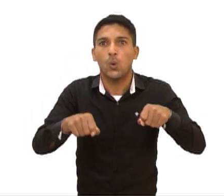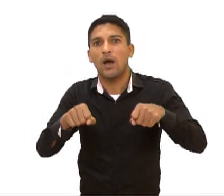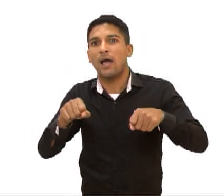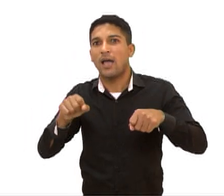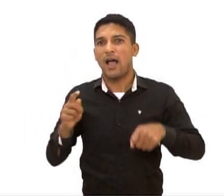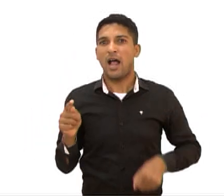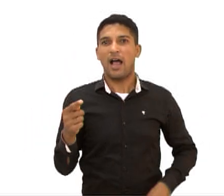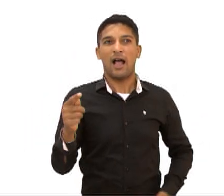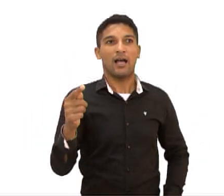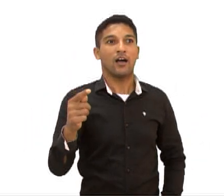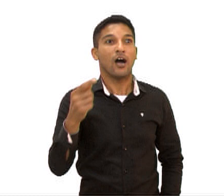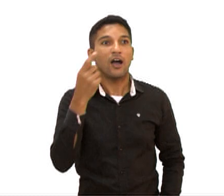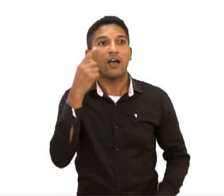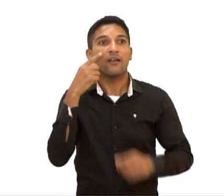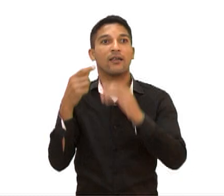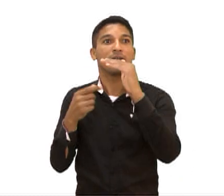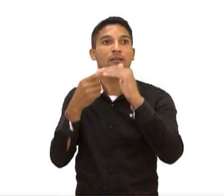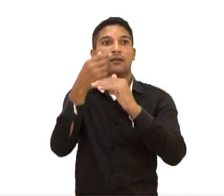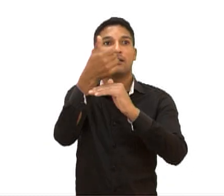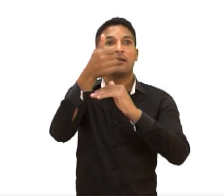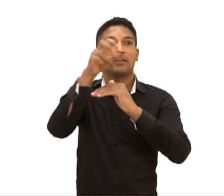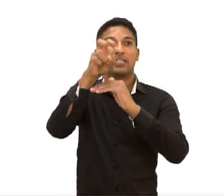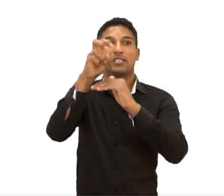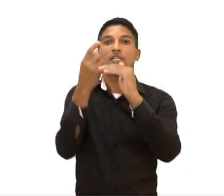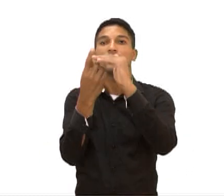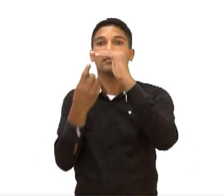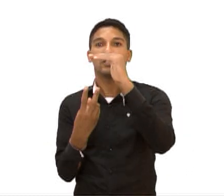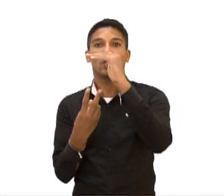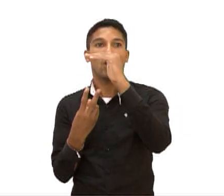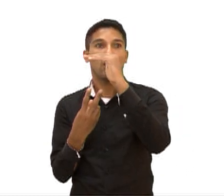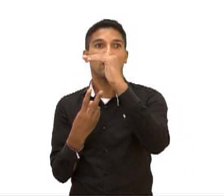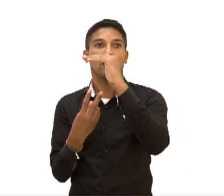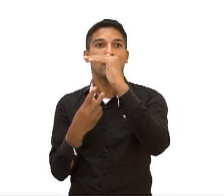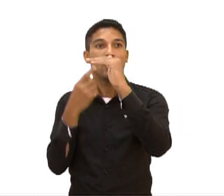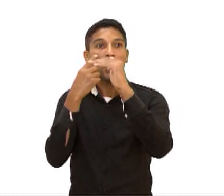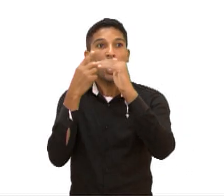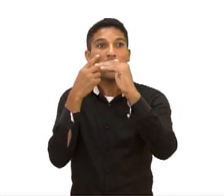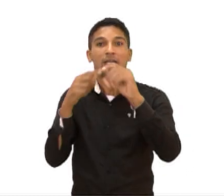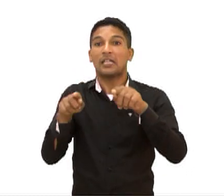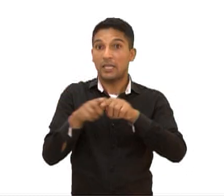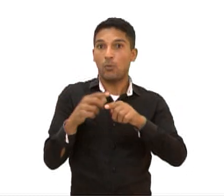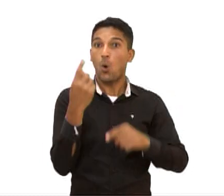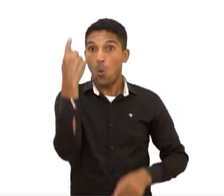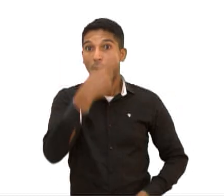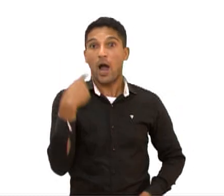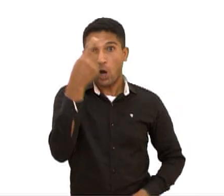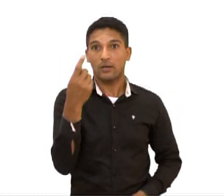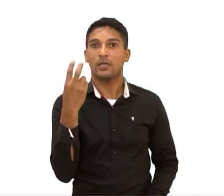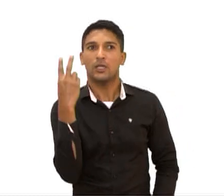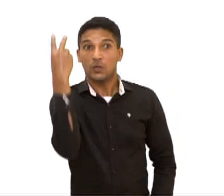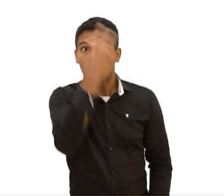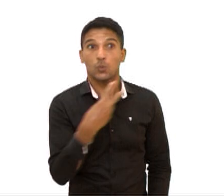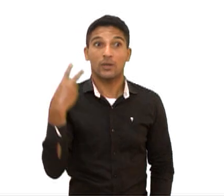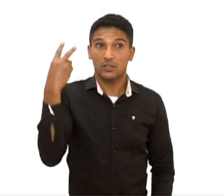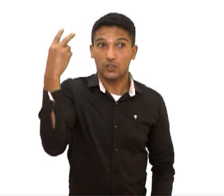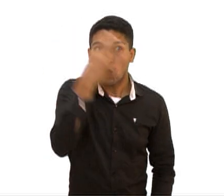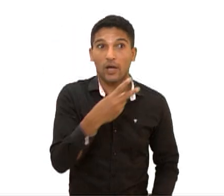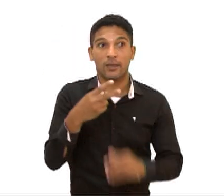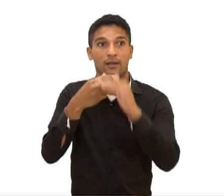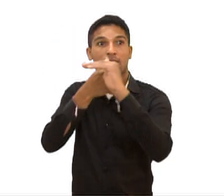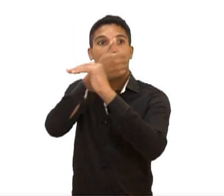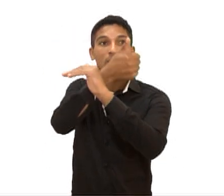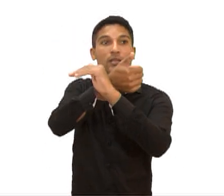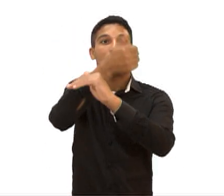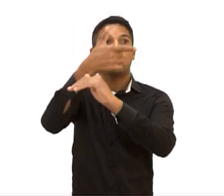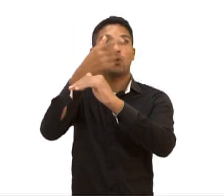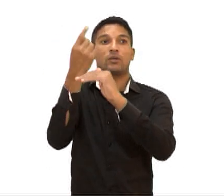hora e 12 inteiros e 1/4 quilômetros na segunda hora. Quantos quilômetros ele percorreu nessas 2 horas? Desafio para